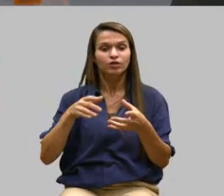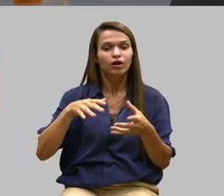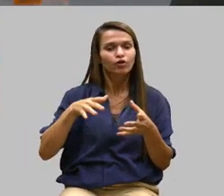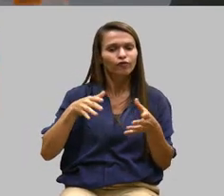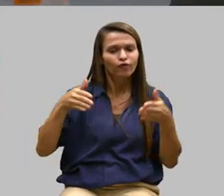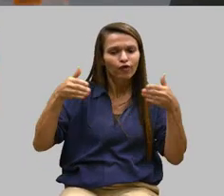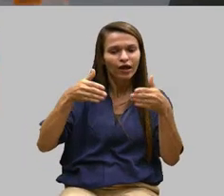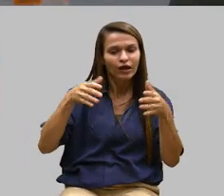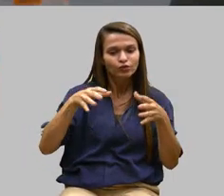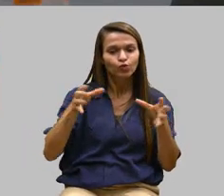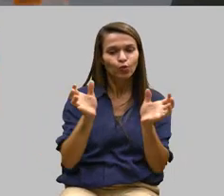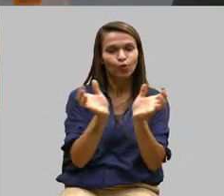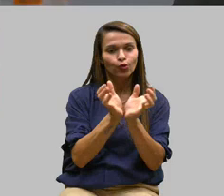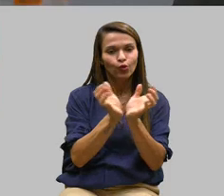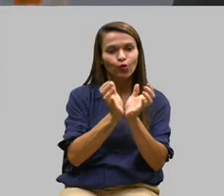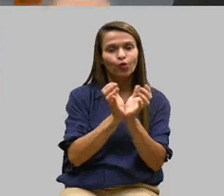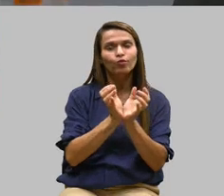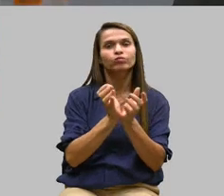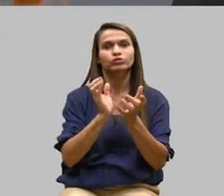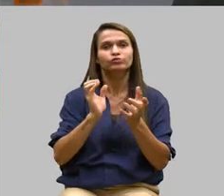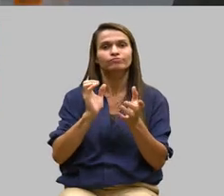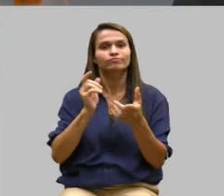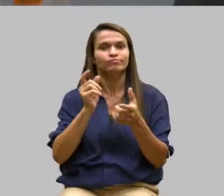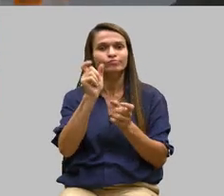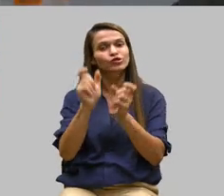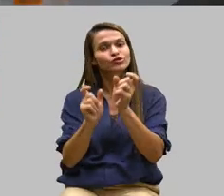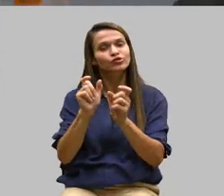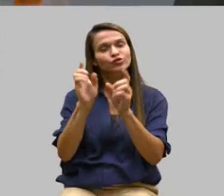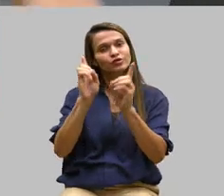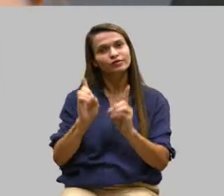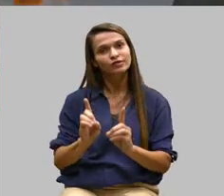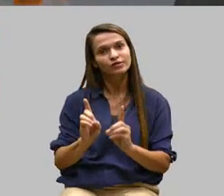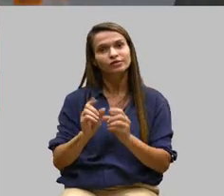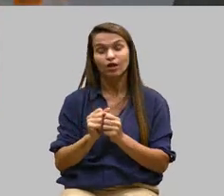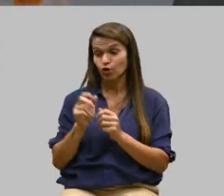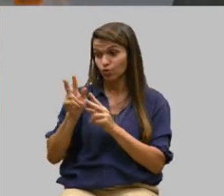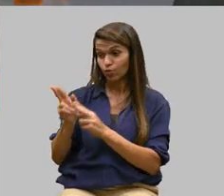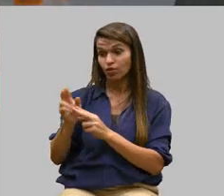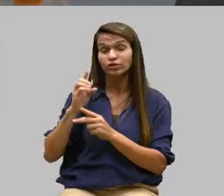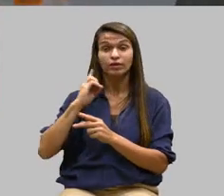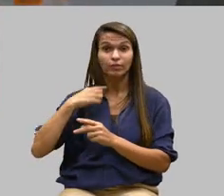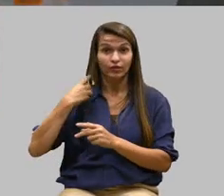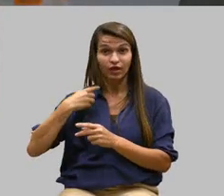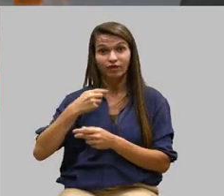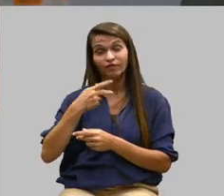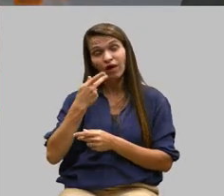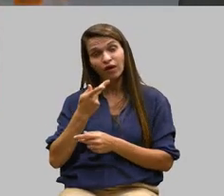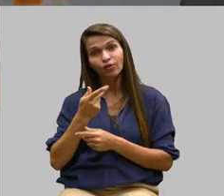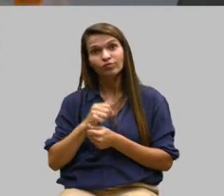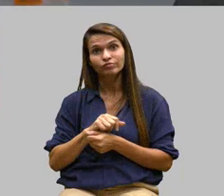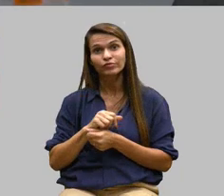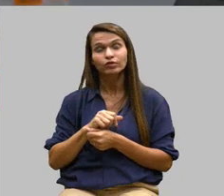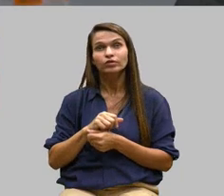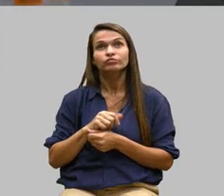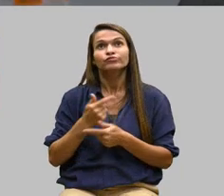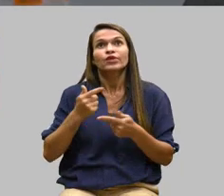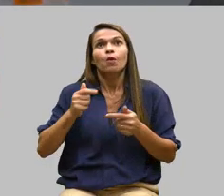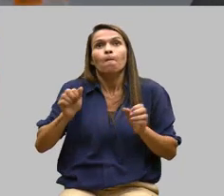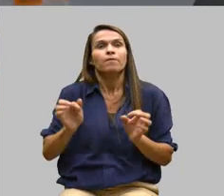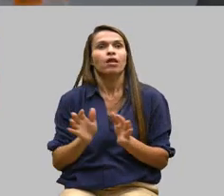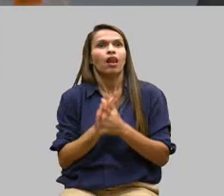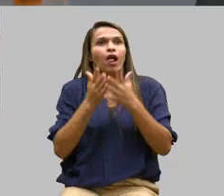pessoa com deficiência então é como Deputado Greco falou não há um milagre que a gente possa